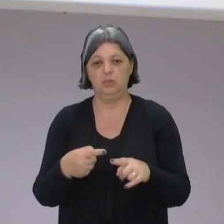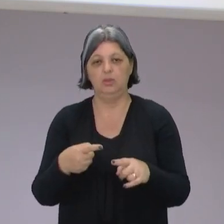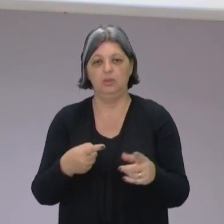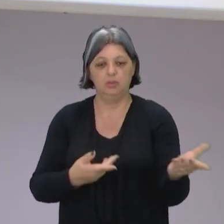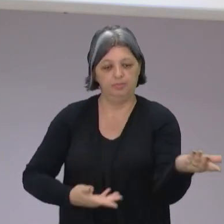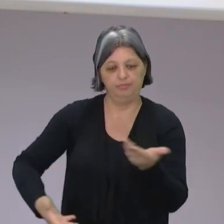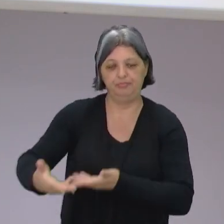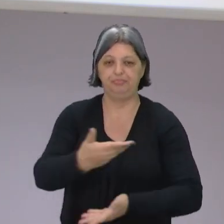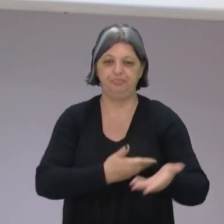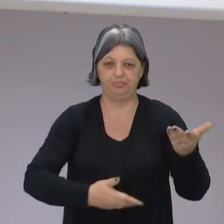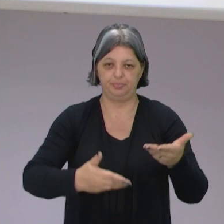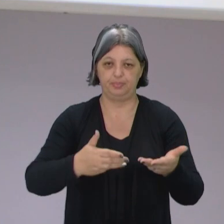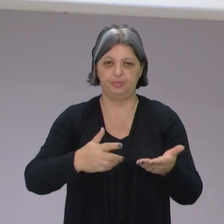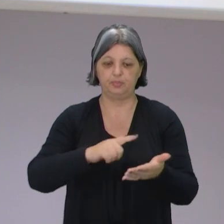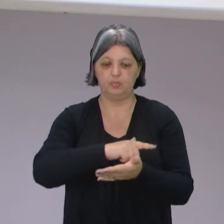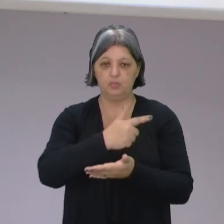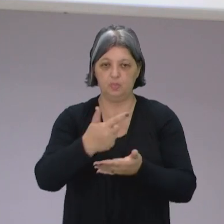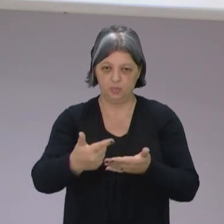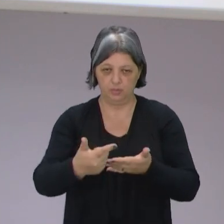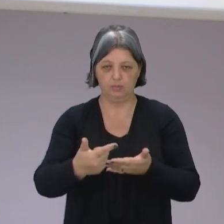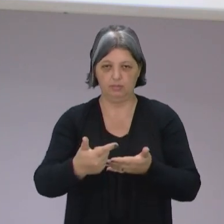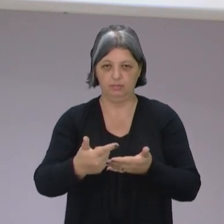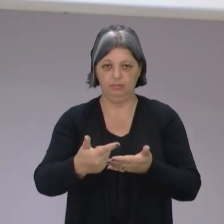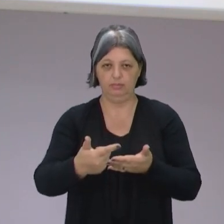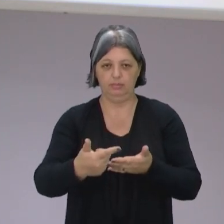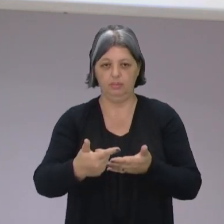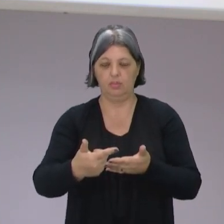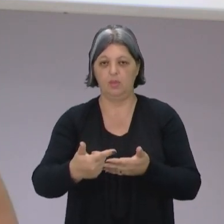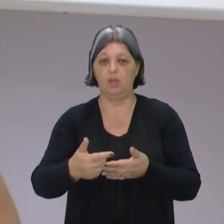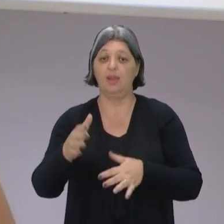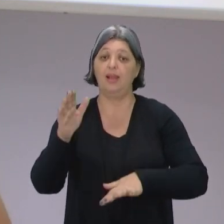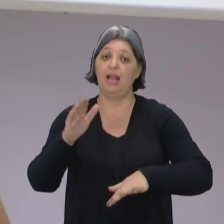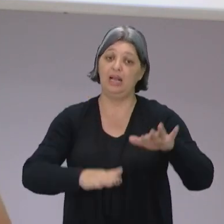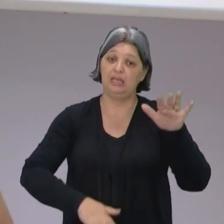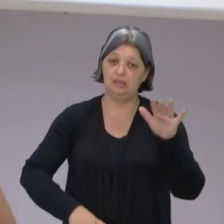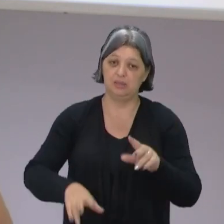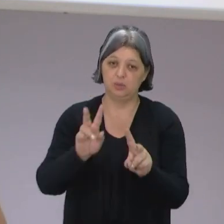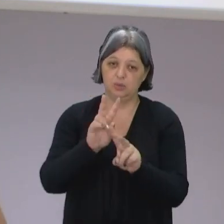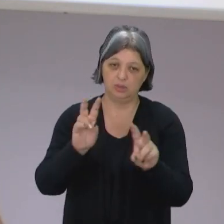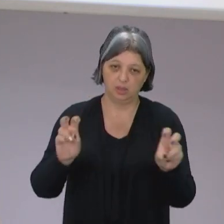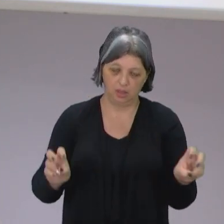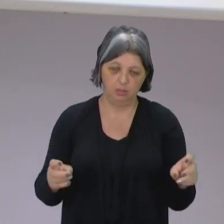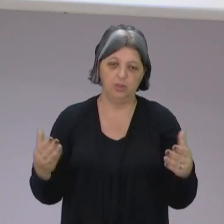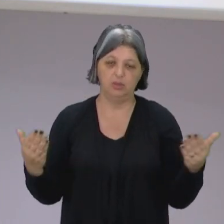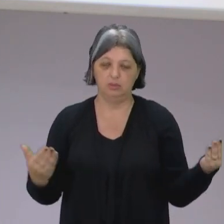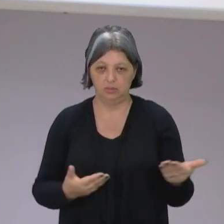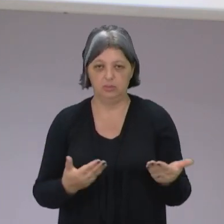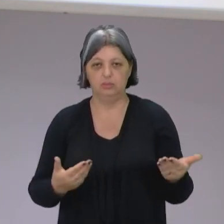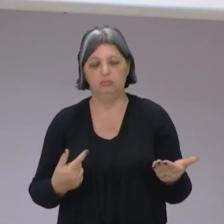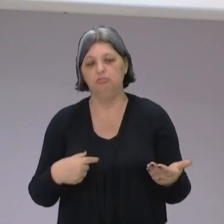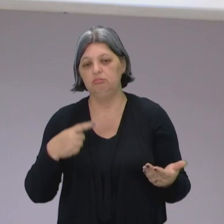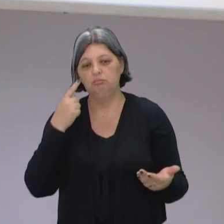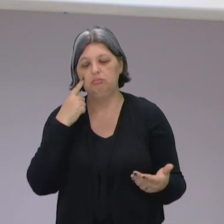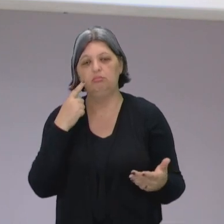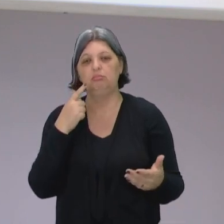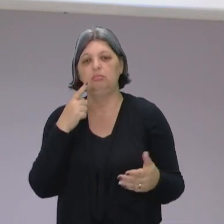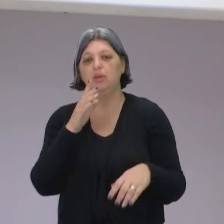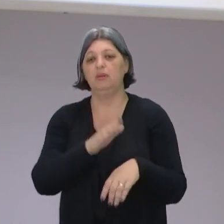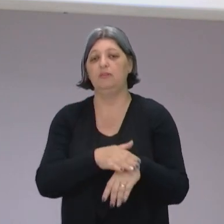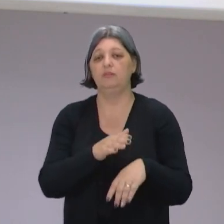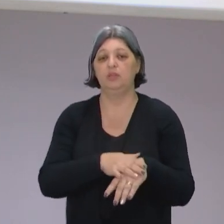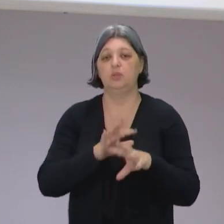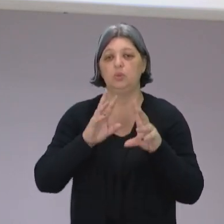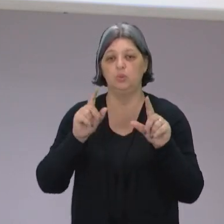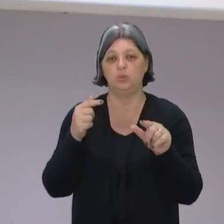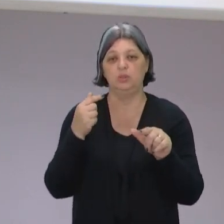o jornalismo colaborativo, muitas vezes a pauta do jornalismo hegemônico ela é feita pelo que eles veem,